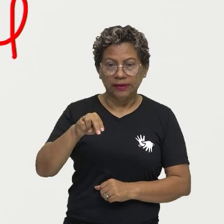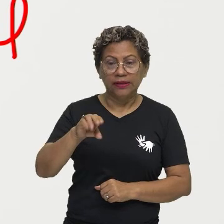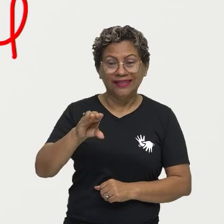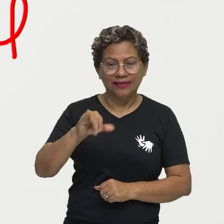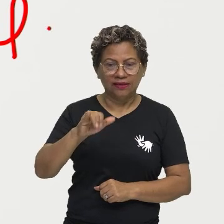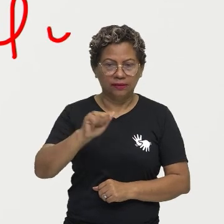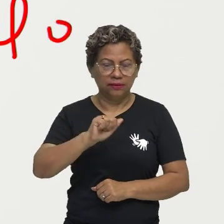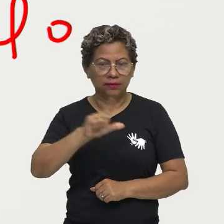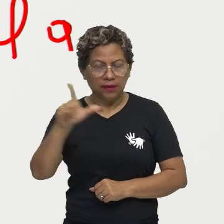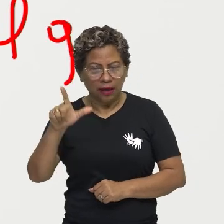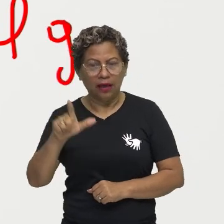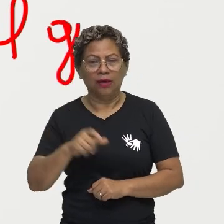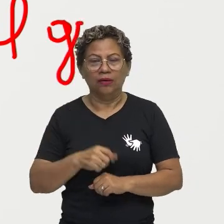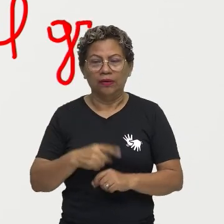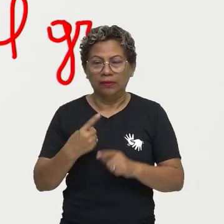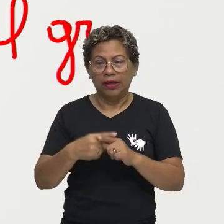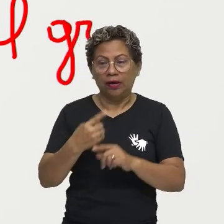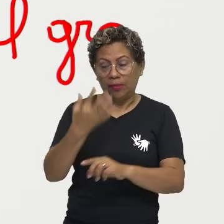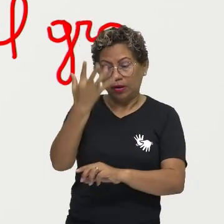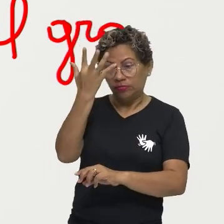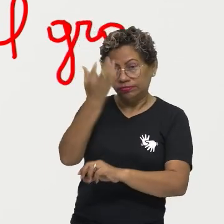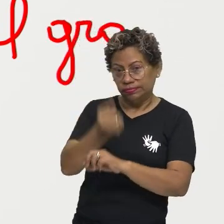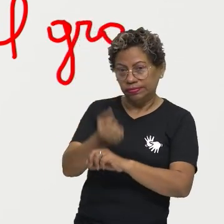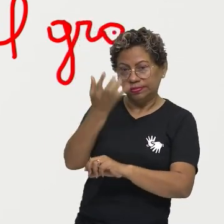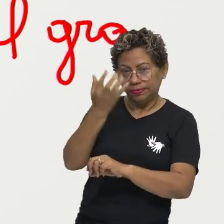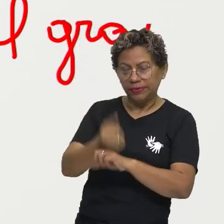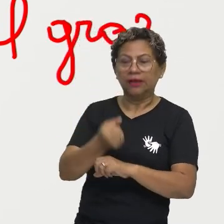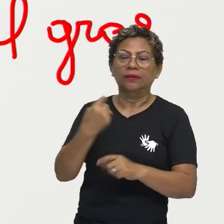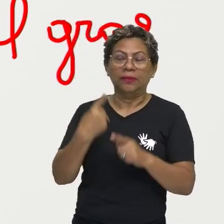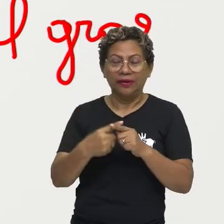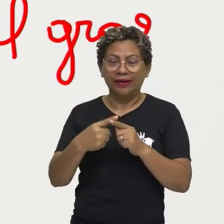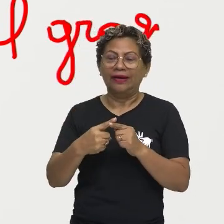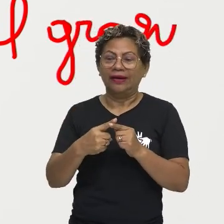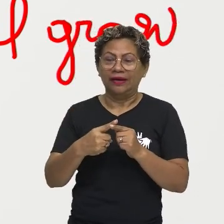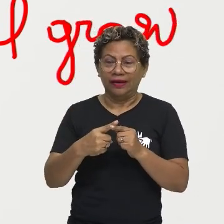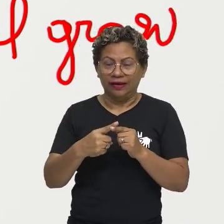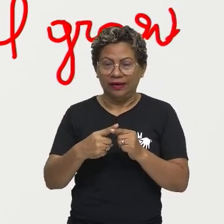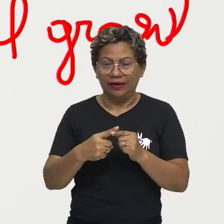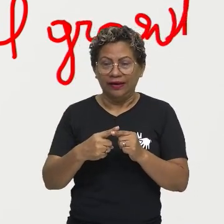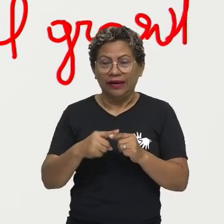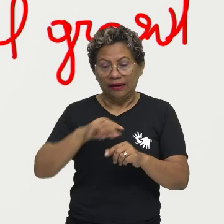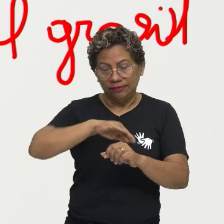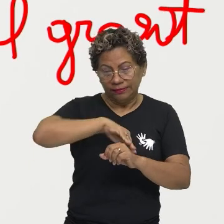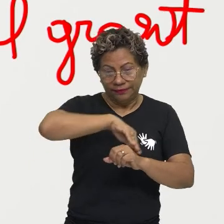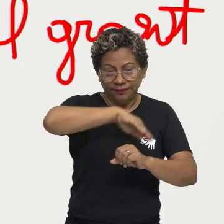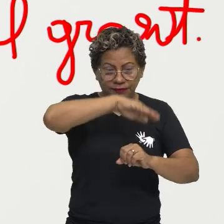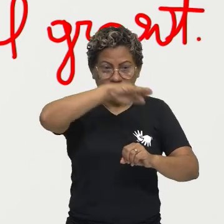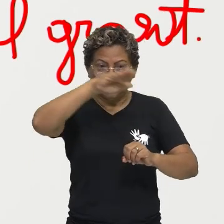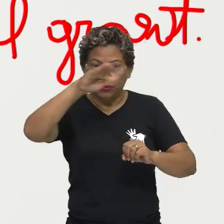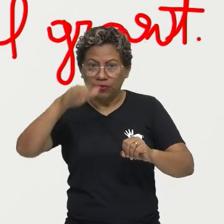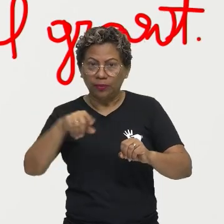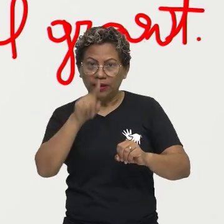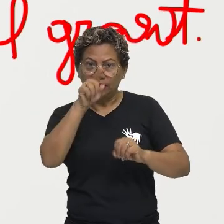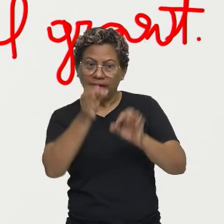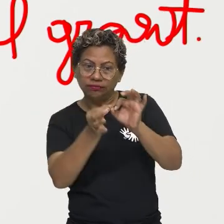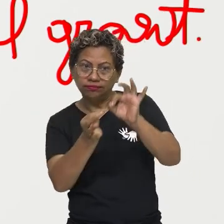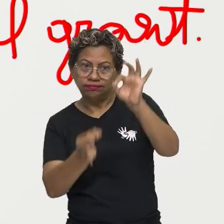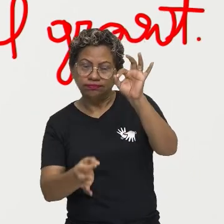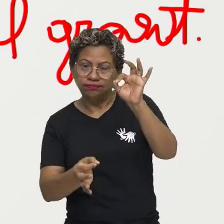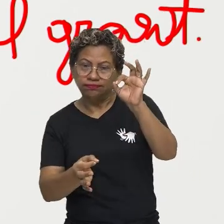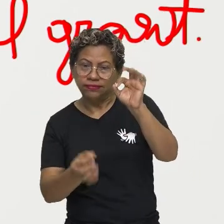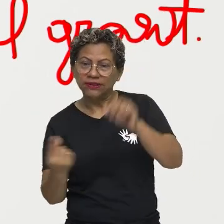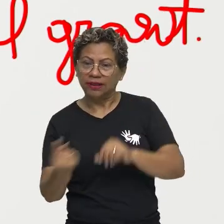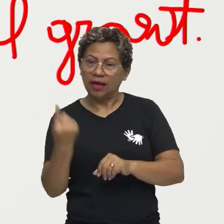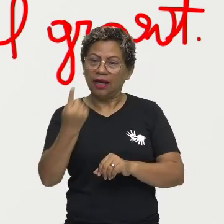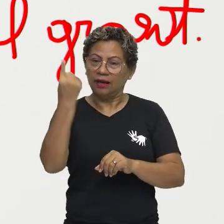é a potencial gravitacional, tá, gente? É a potencial gravitacional, que depende aí da